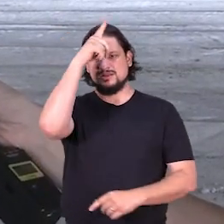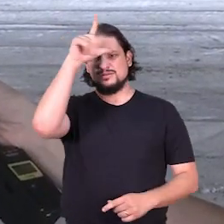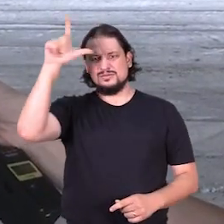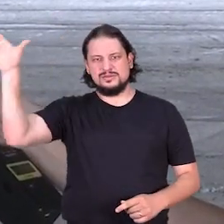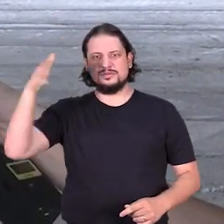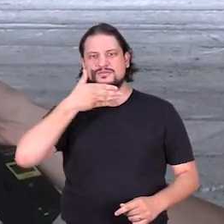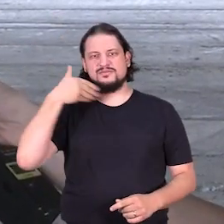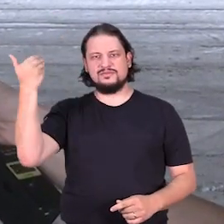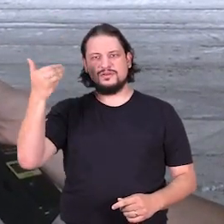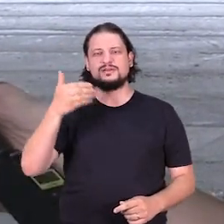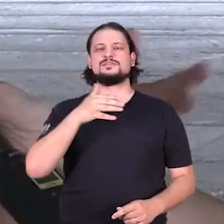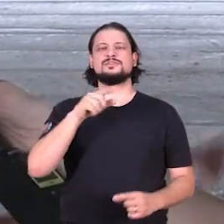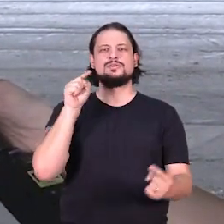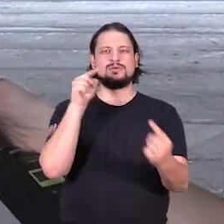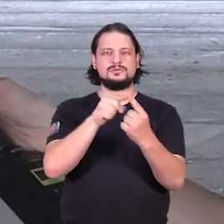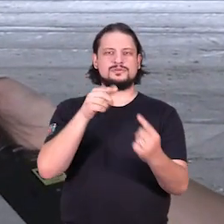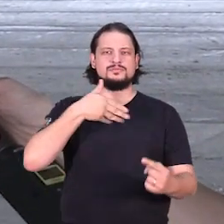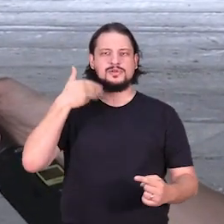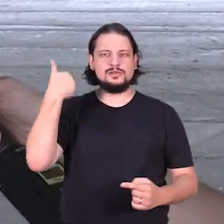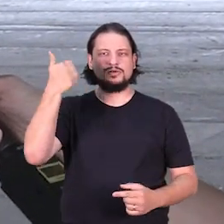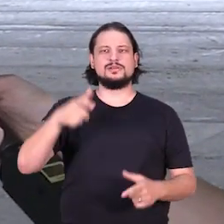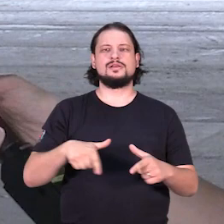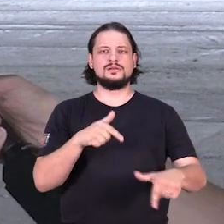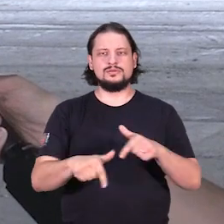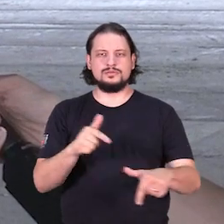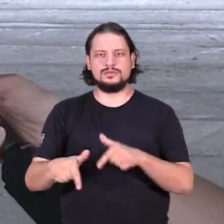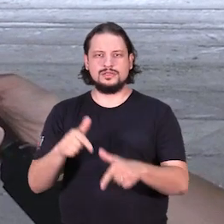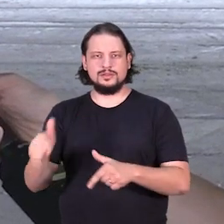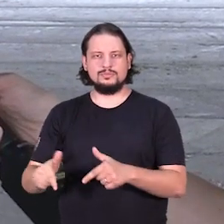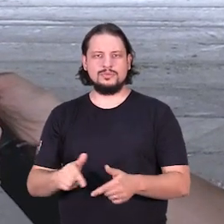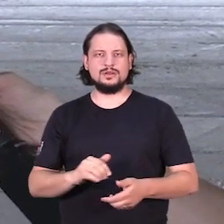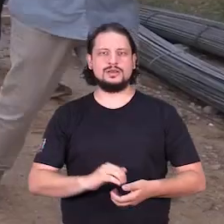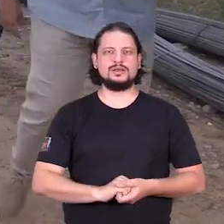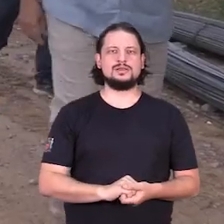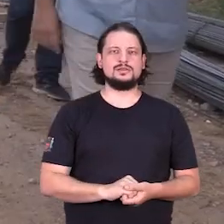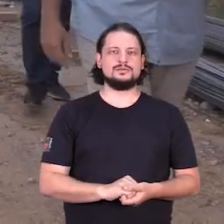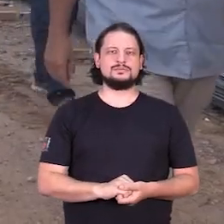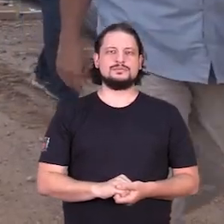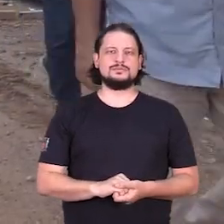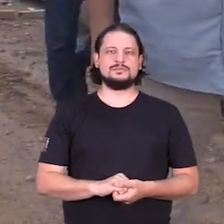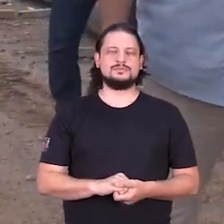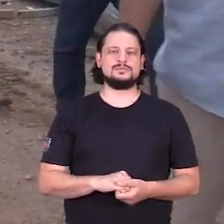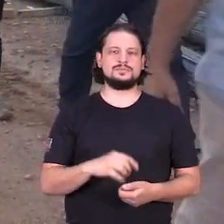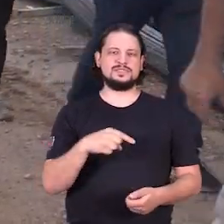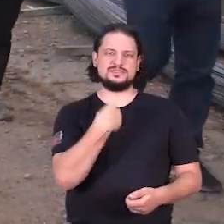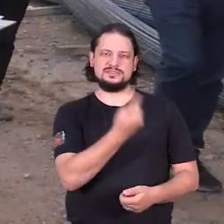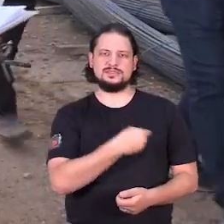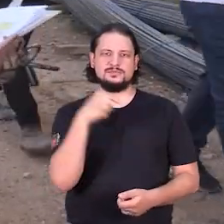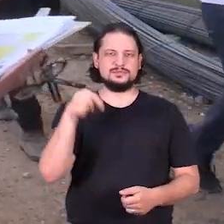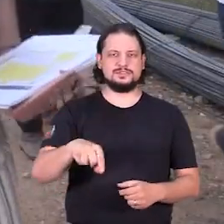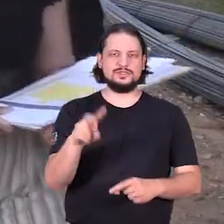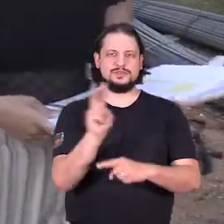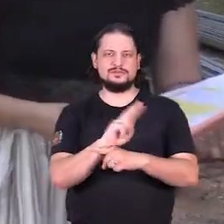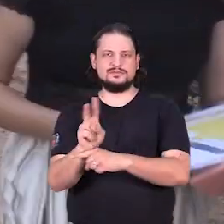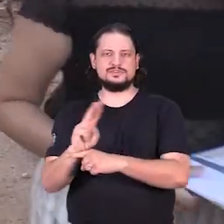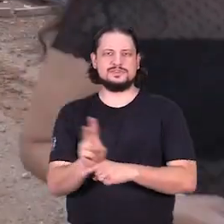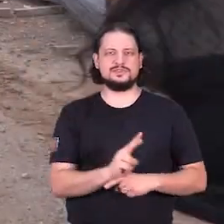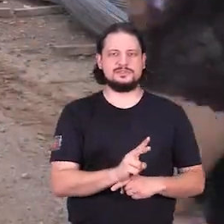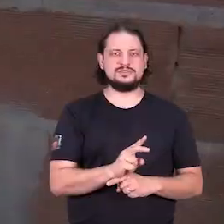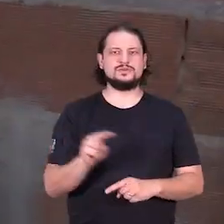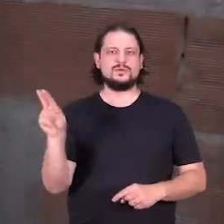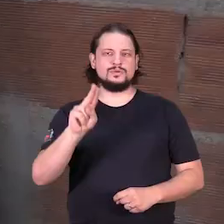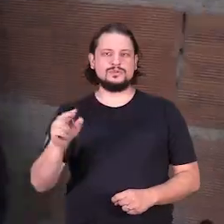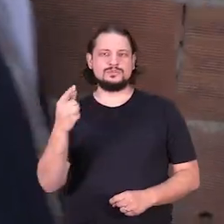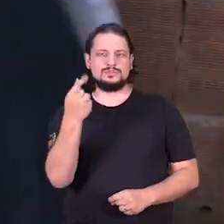melhorar efetivamente as ações. Tudo vai ficar melhor pela localização. Então nós estamos aqui fiscalizando aonde o dinheiro público está